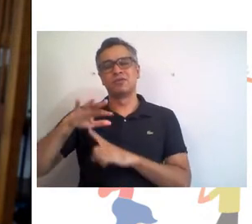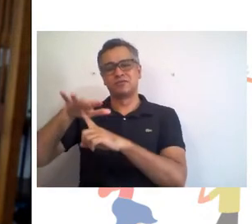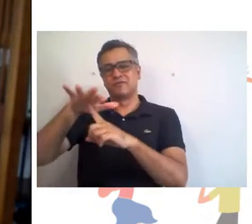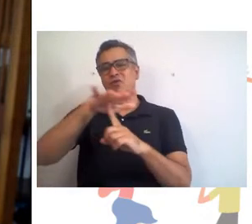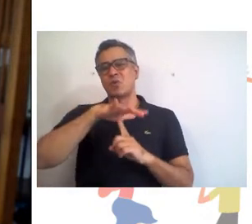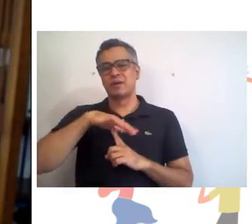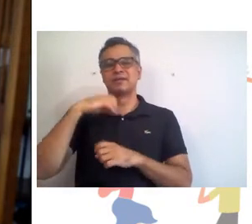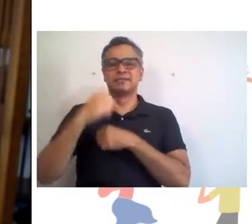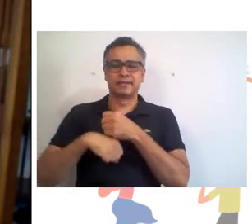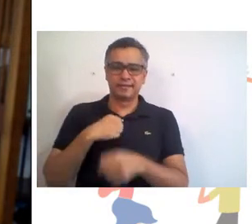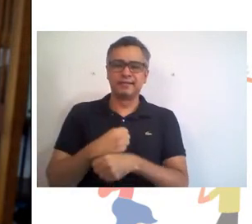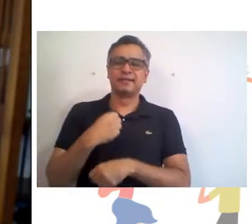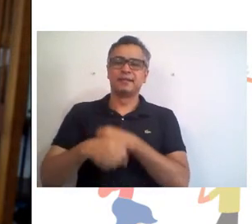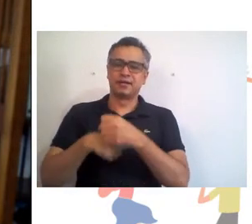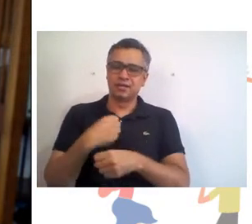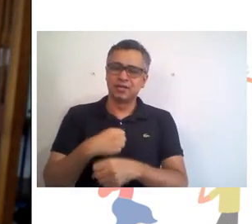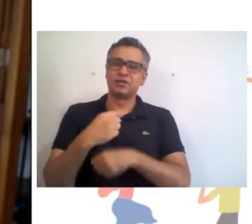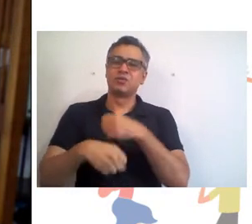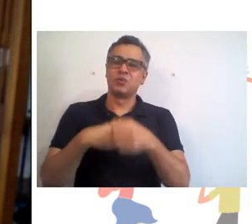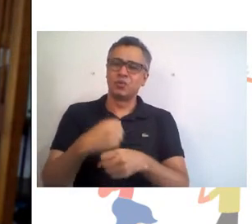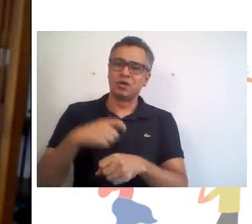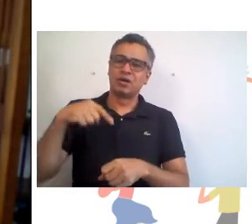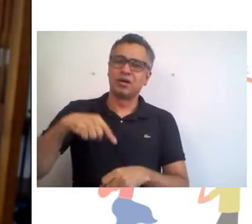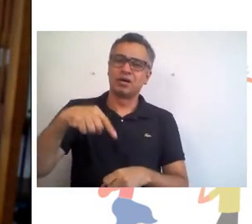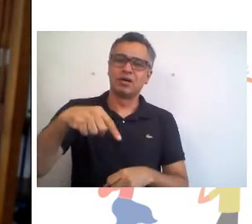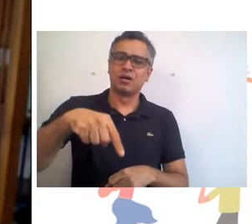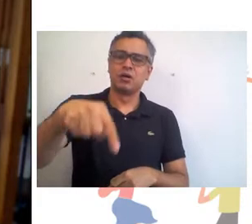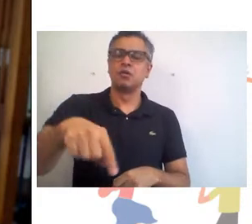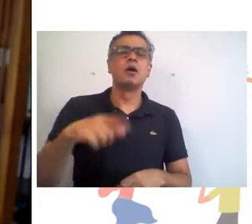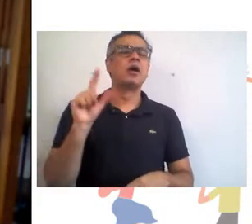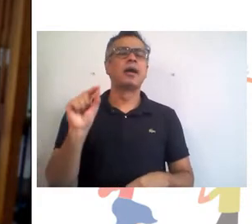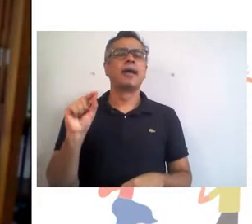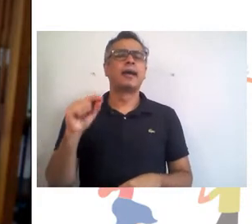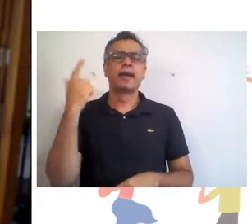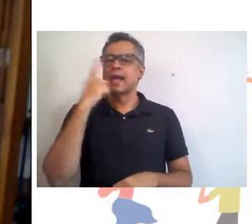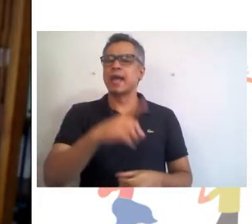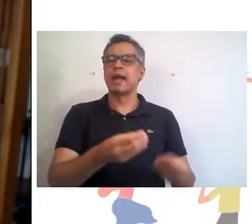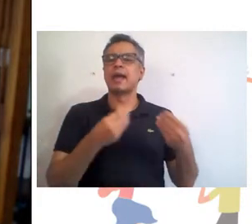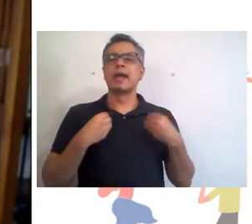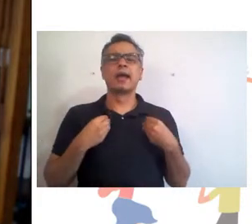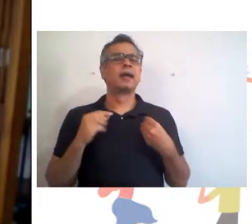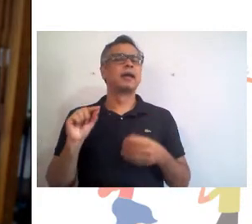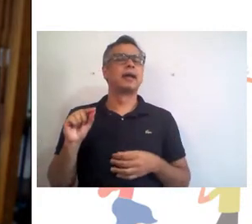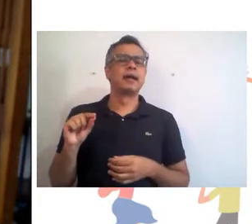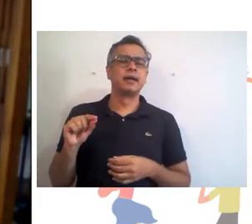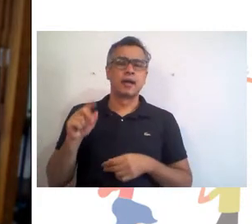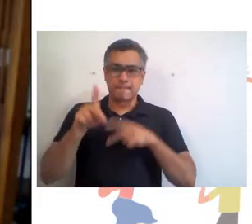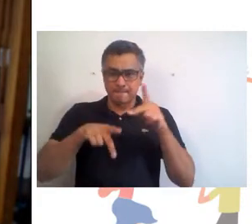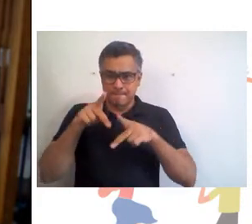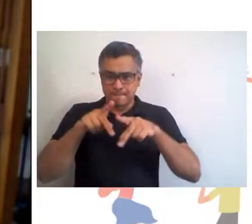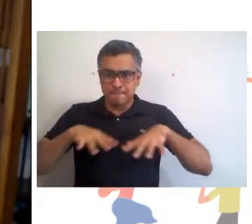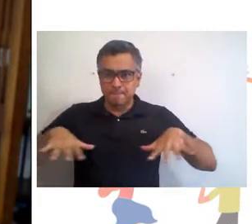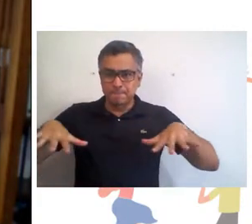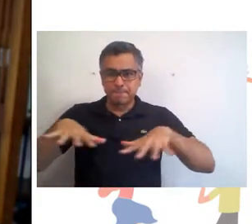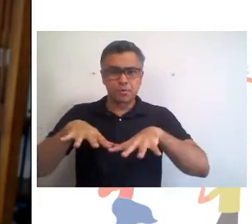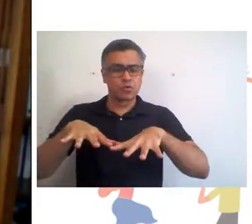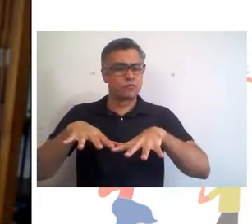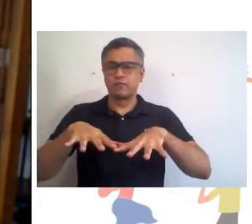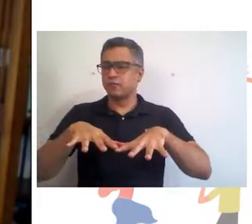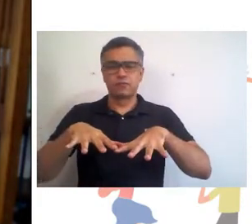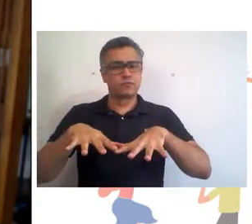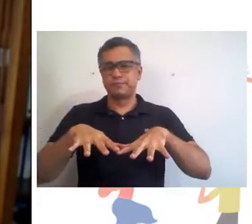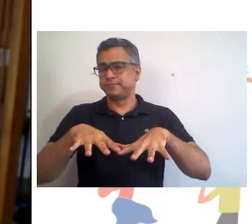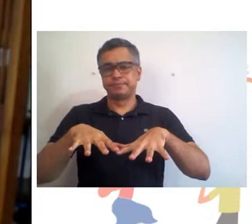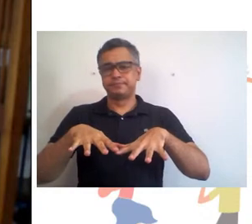é quem se beneficia desse desmatamento. Quer dizer, não é a população em geral, mas são principalmente as